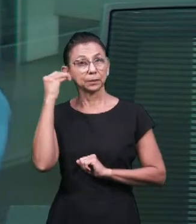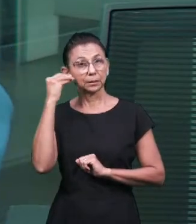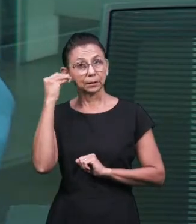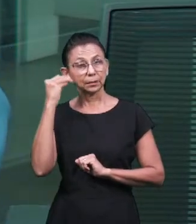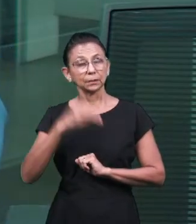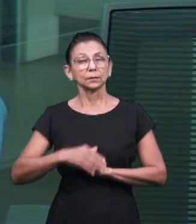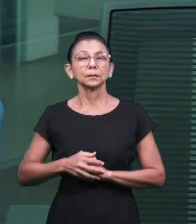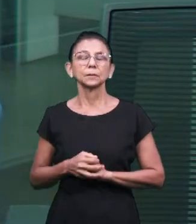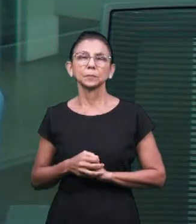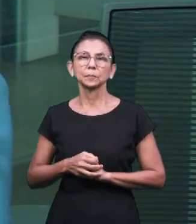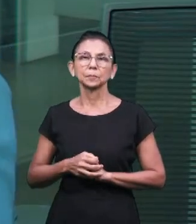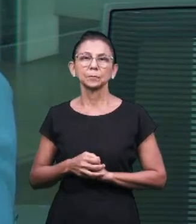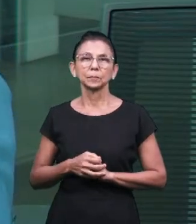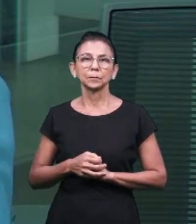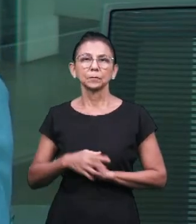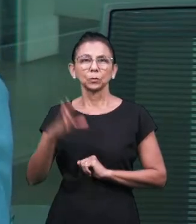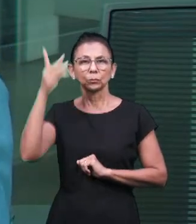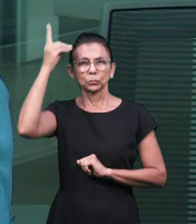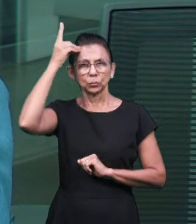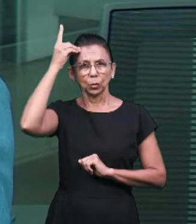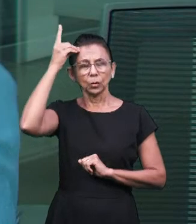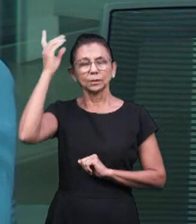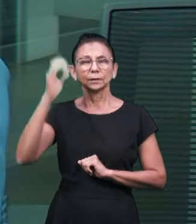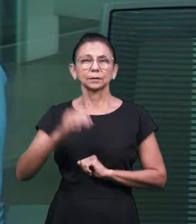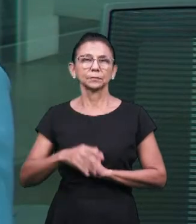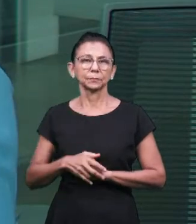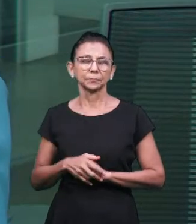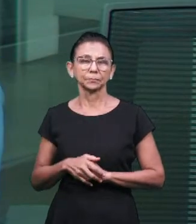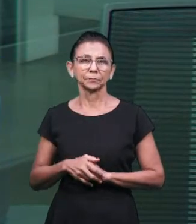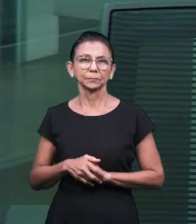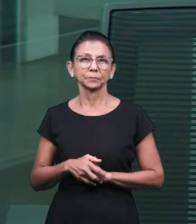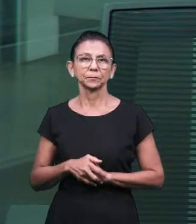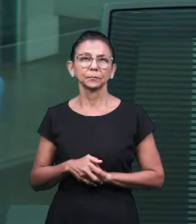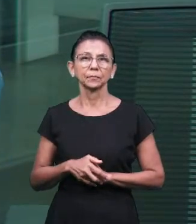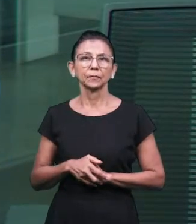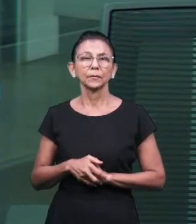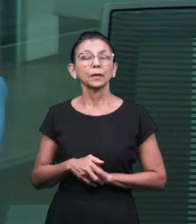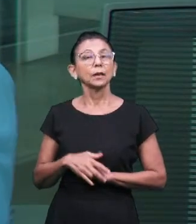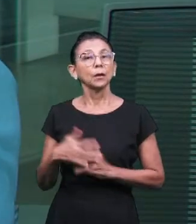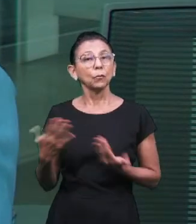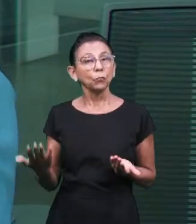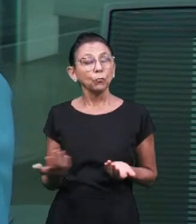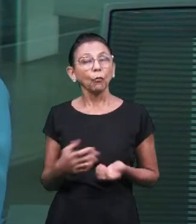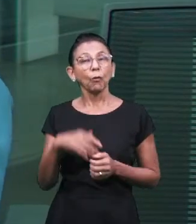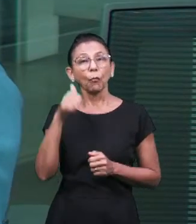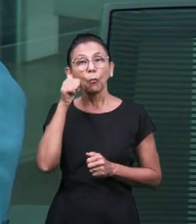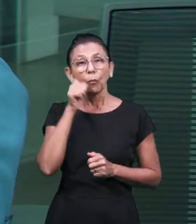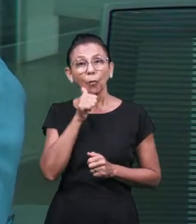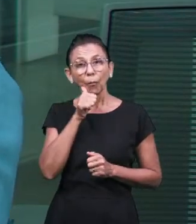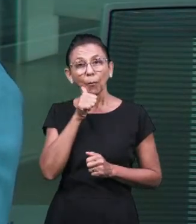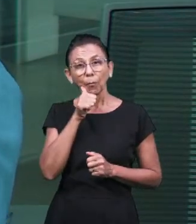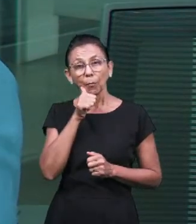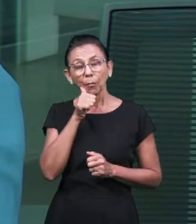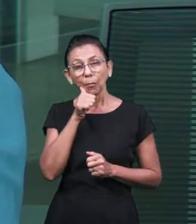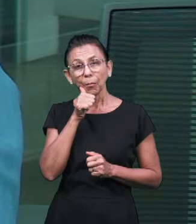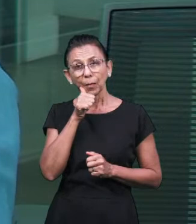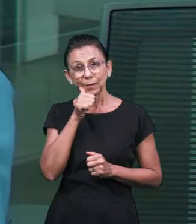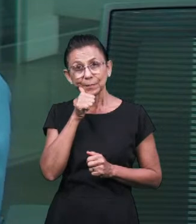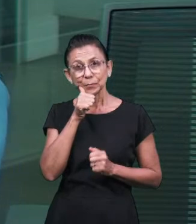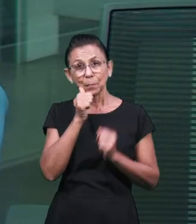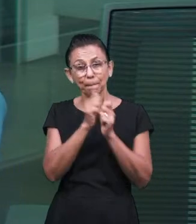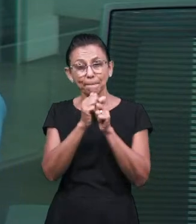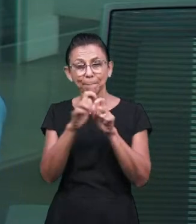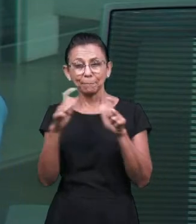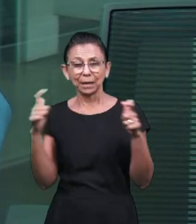início com dons foram com as mulheres. A maior parte das mulheres. Os homens tinham alguns dons, mas as mulheres dentro